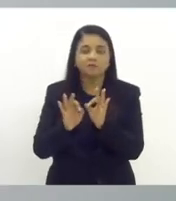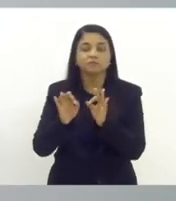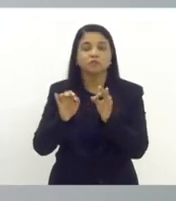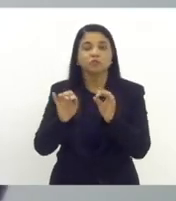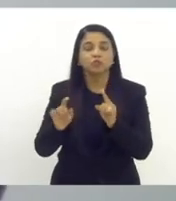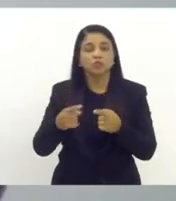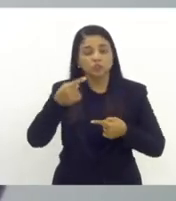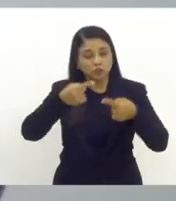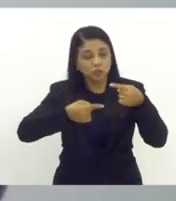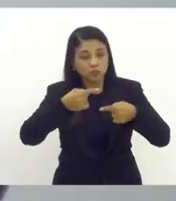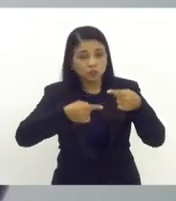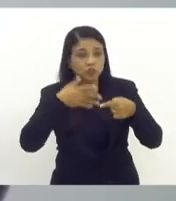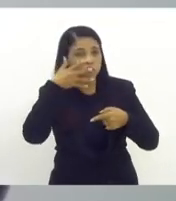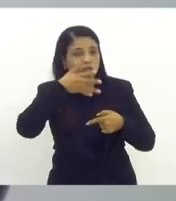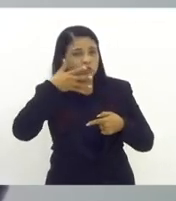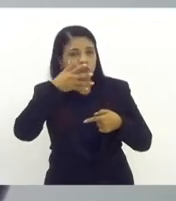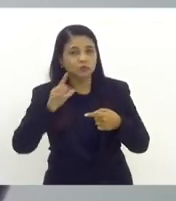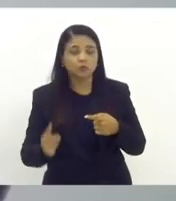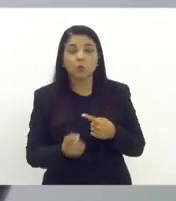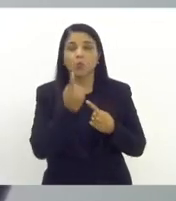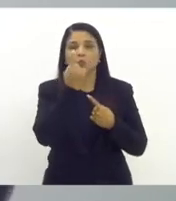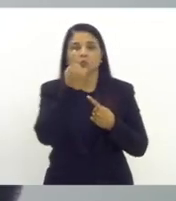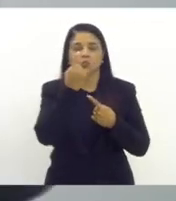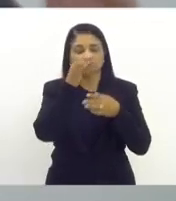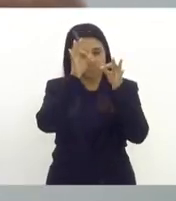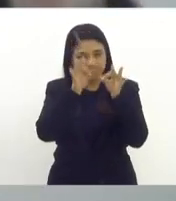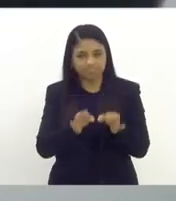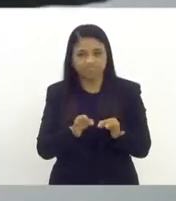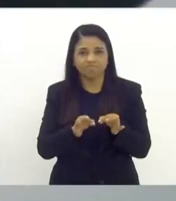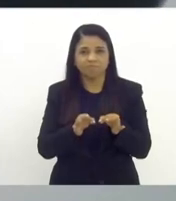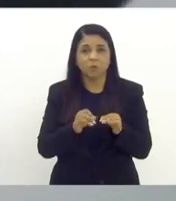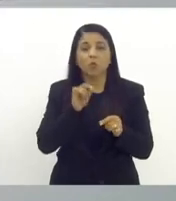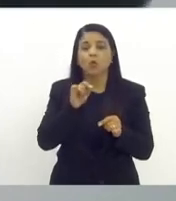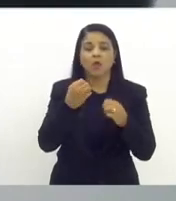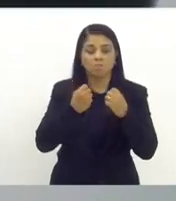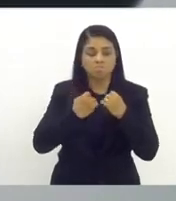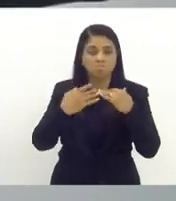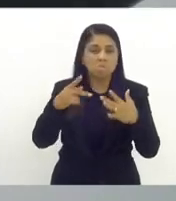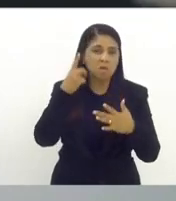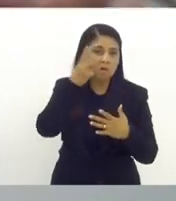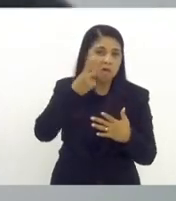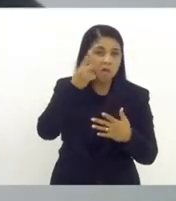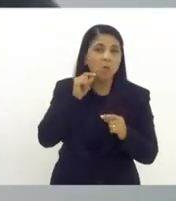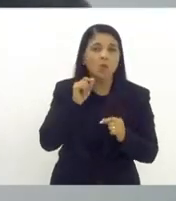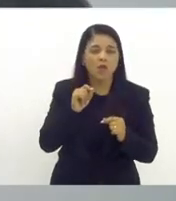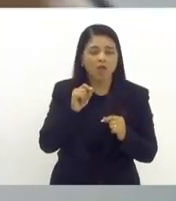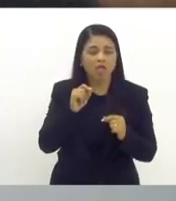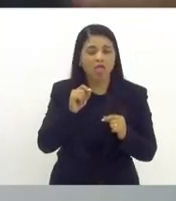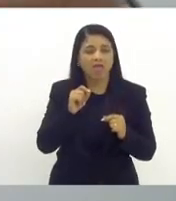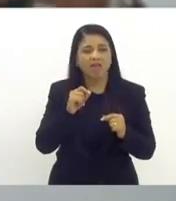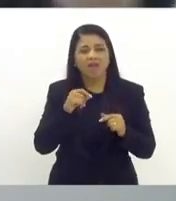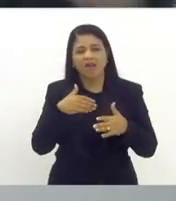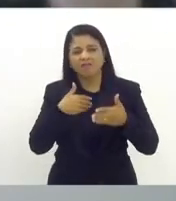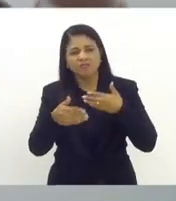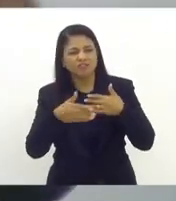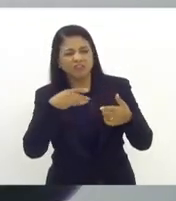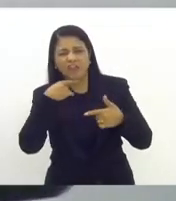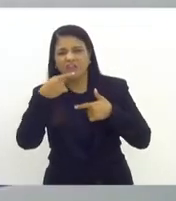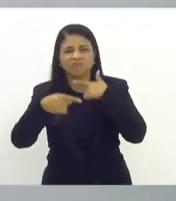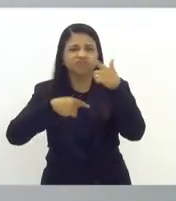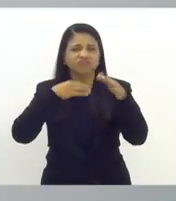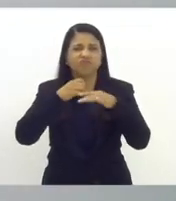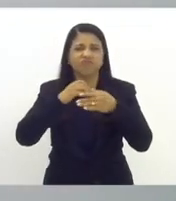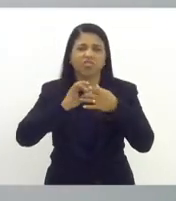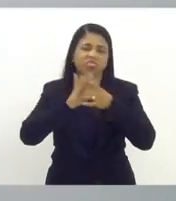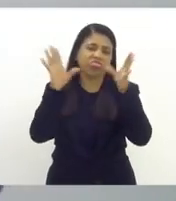único e contundente porque o não tá que é isso não adianta todo mundo falar de uma linha puxar todo